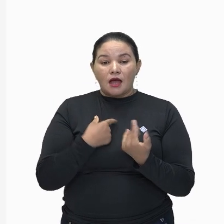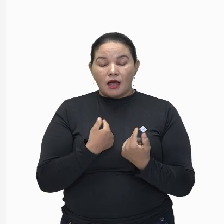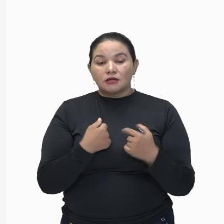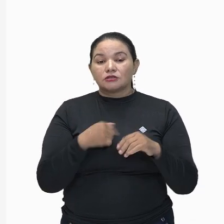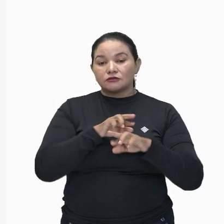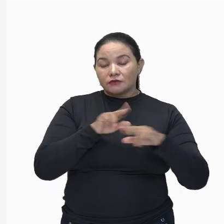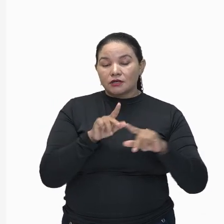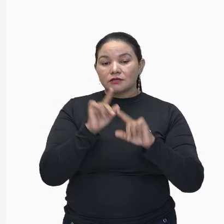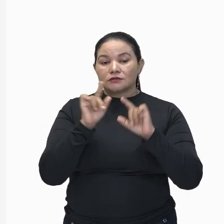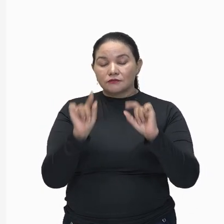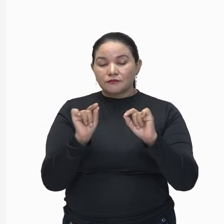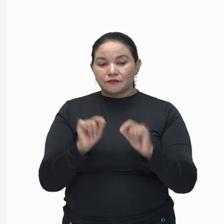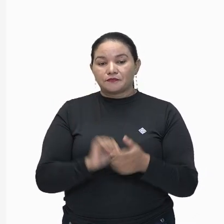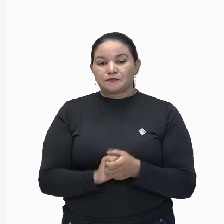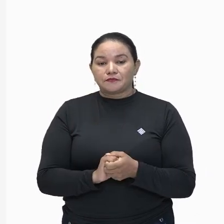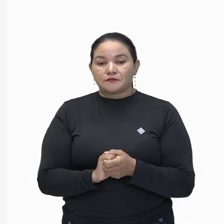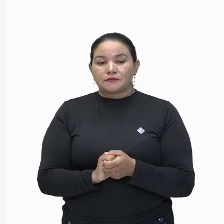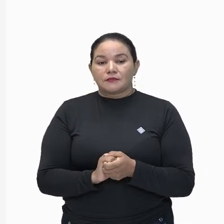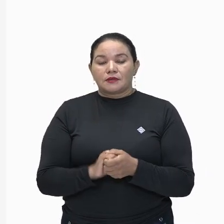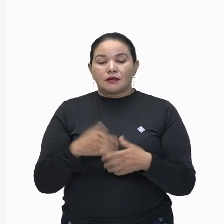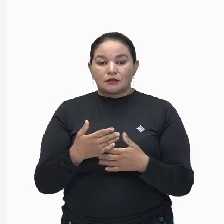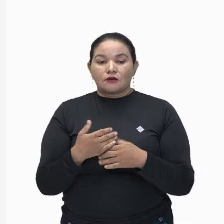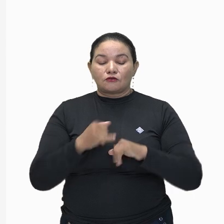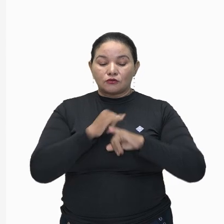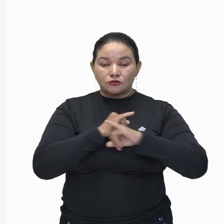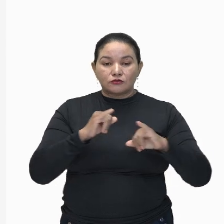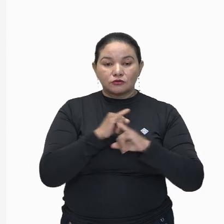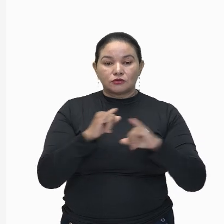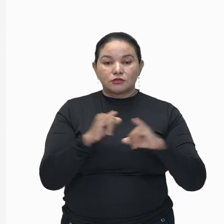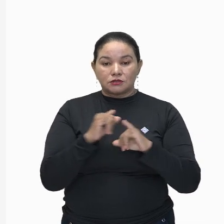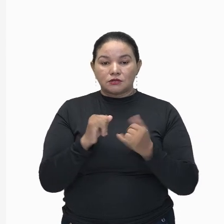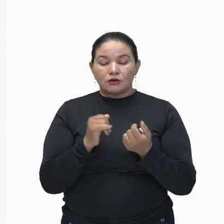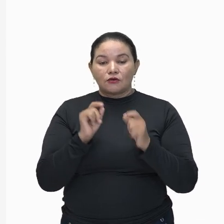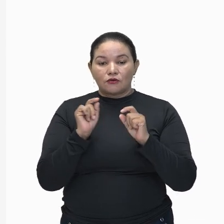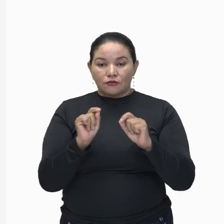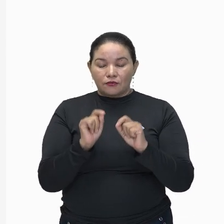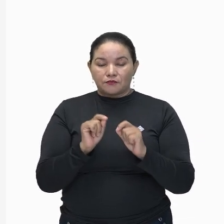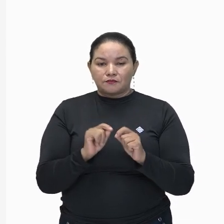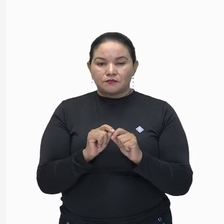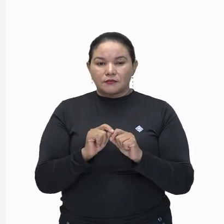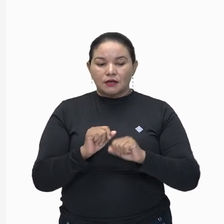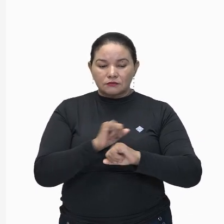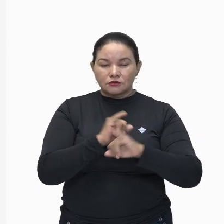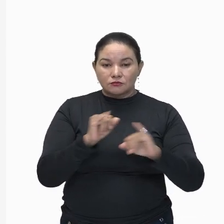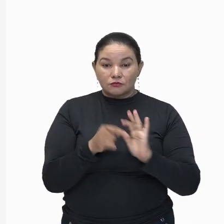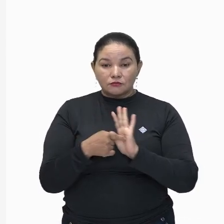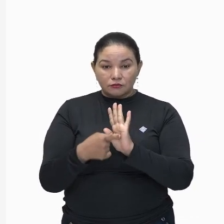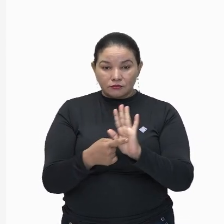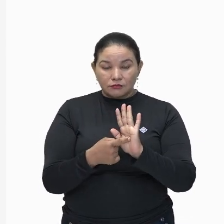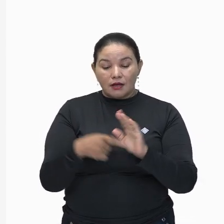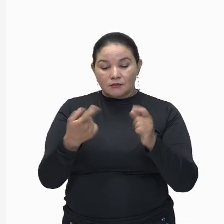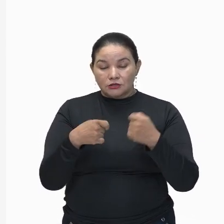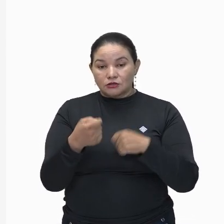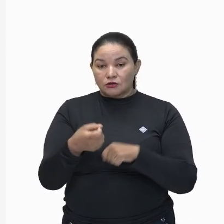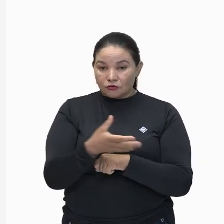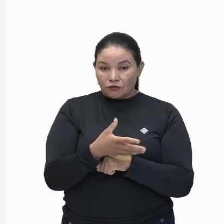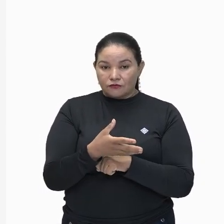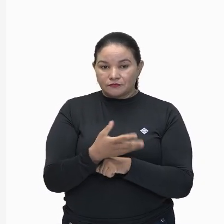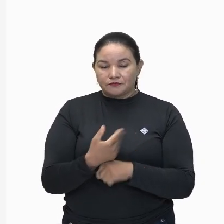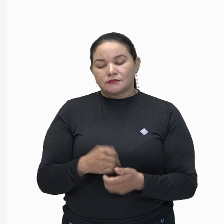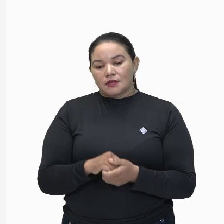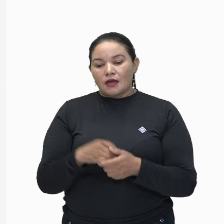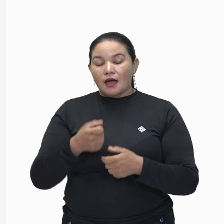só, observe aí. Enquanto na notícia o fato é exposto, ele precisa ser algo novo, na reportagem não